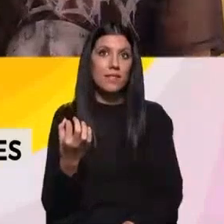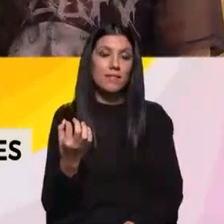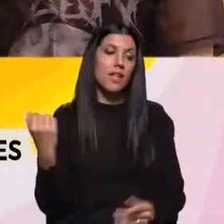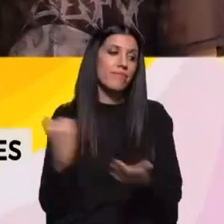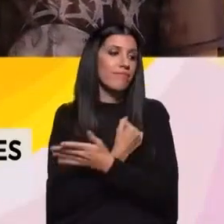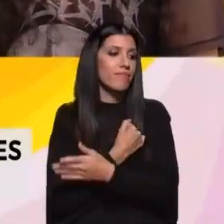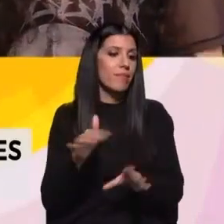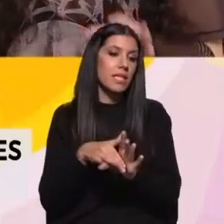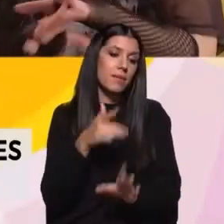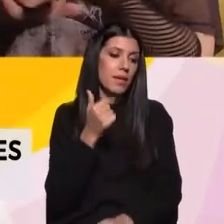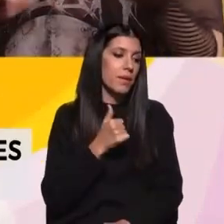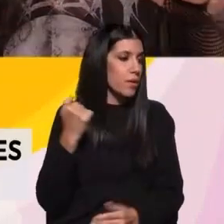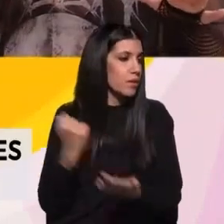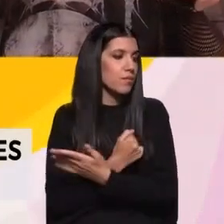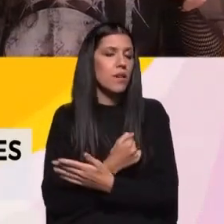bolas. Okay. Não,